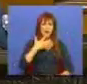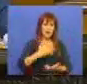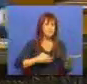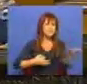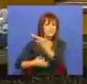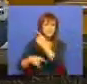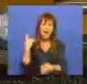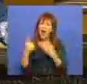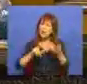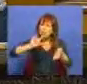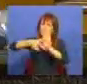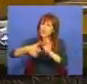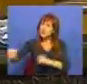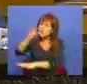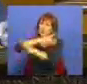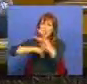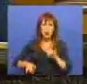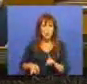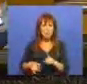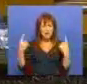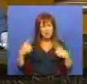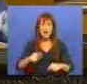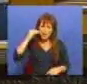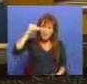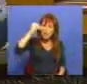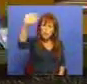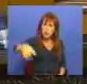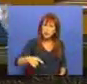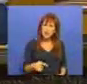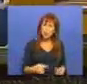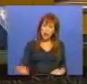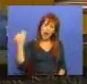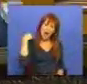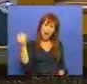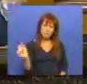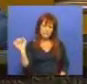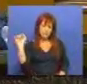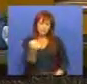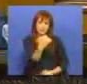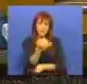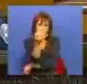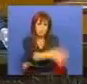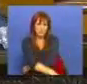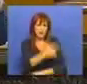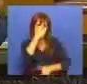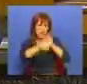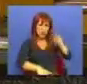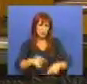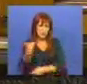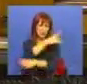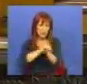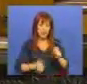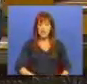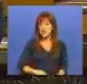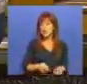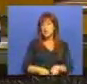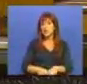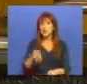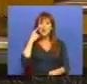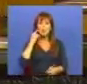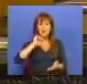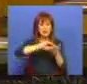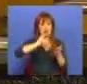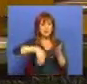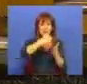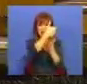que algum projeto europeu tem futuro nas costas dos povos da Europa? A experiência do Tratado Constitucional